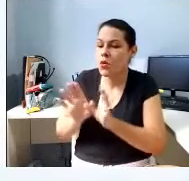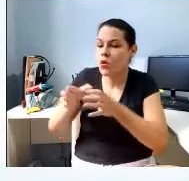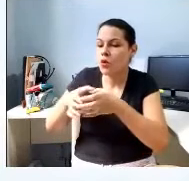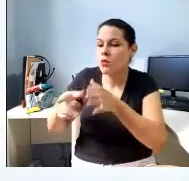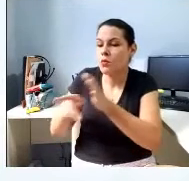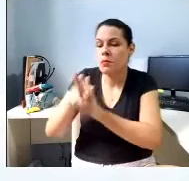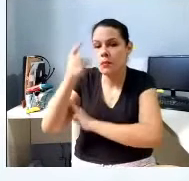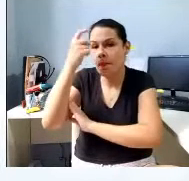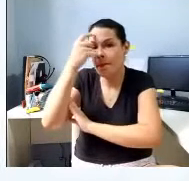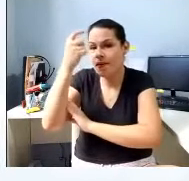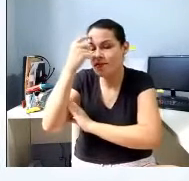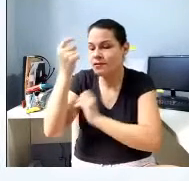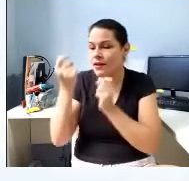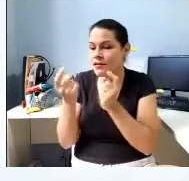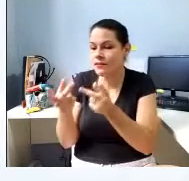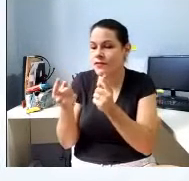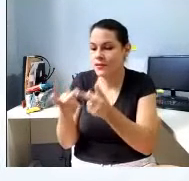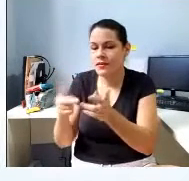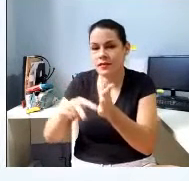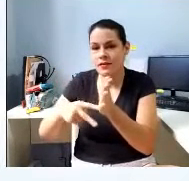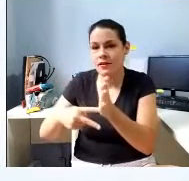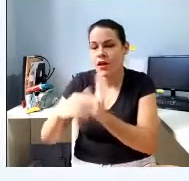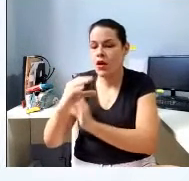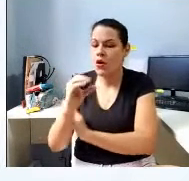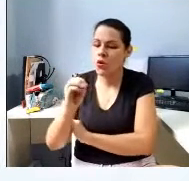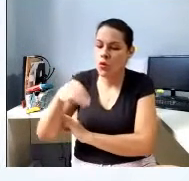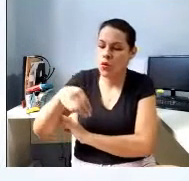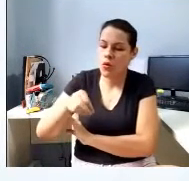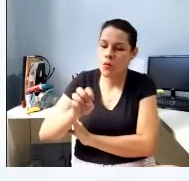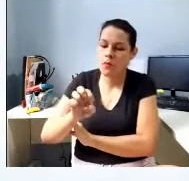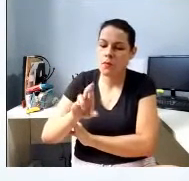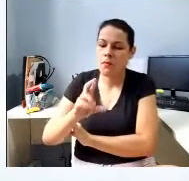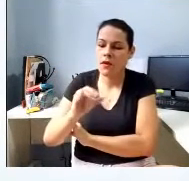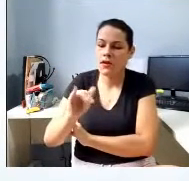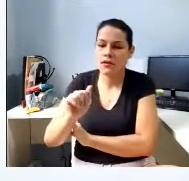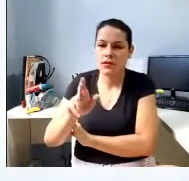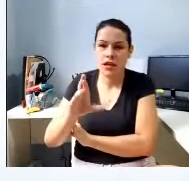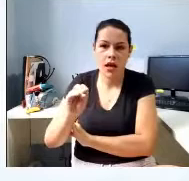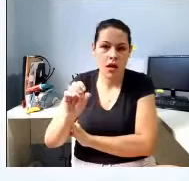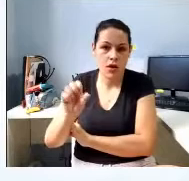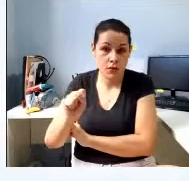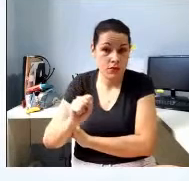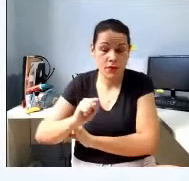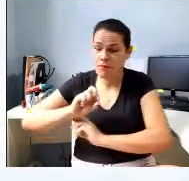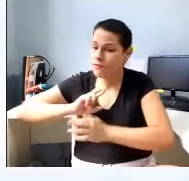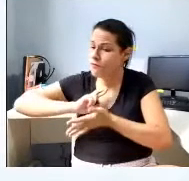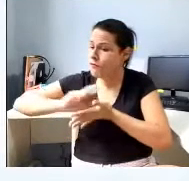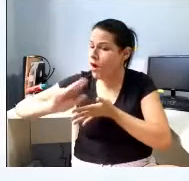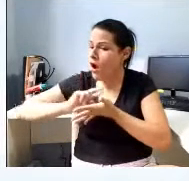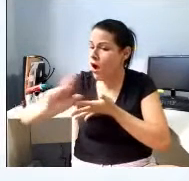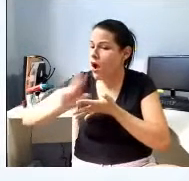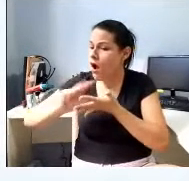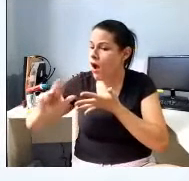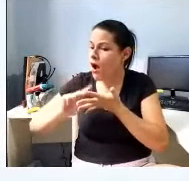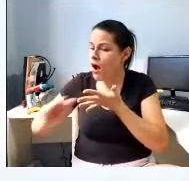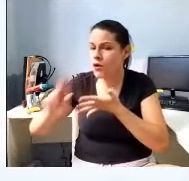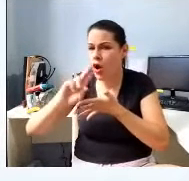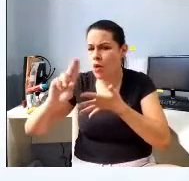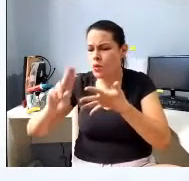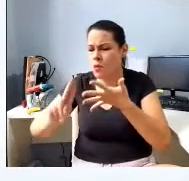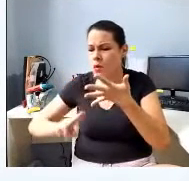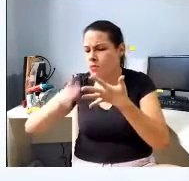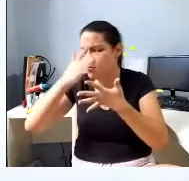candidatos ligados aos sindicatos dos comerciários. Um grande número de nomes.